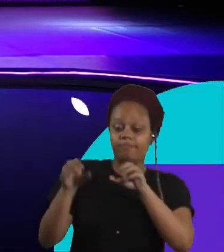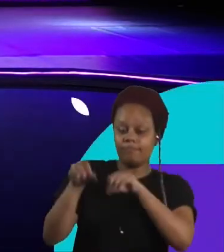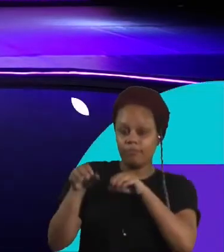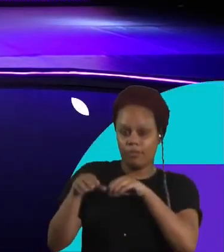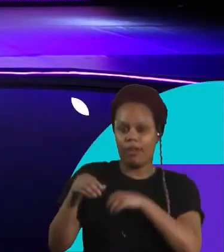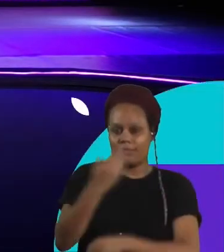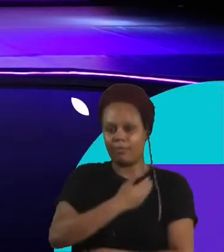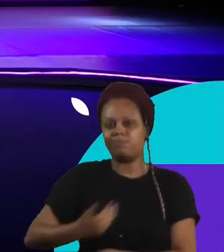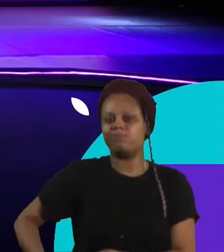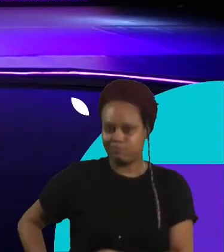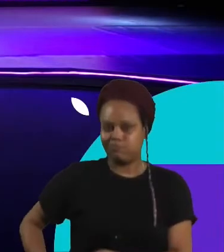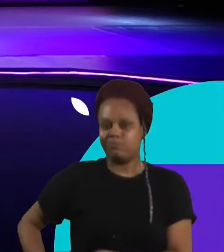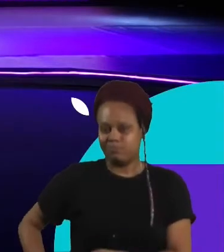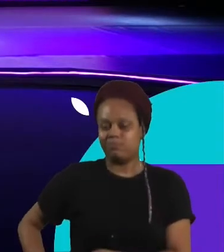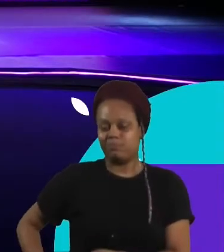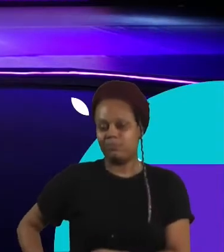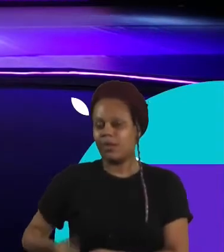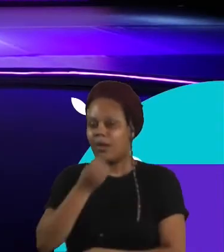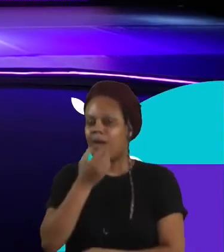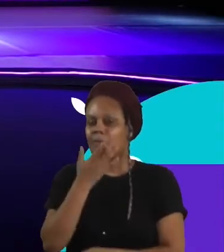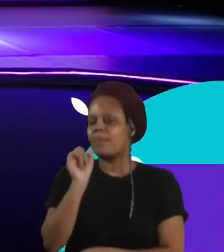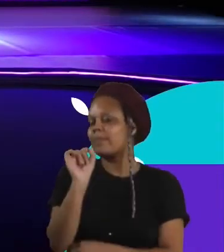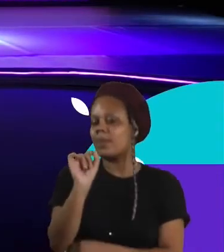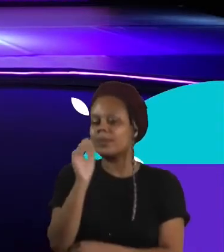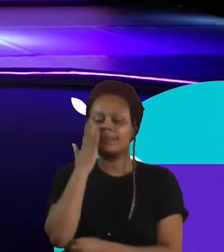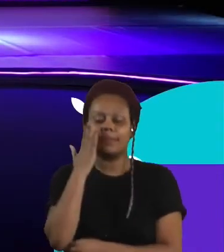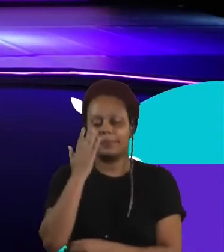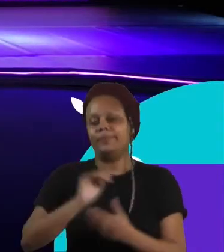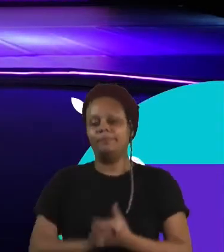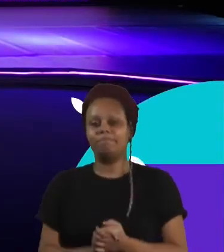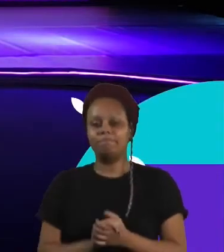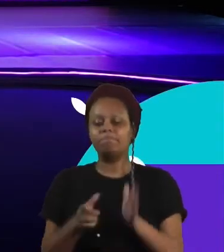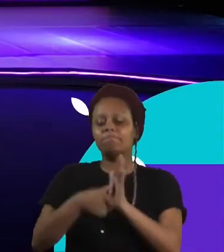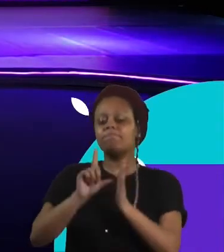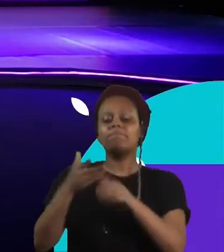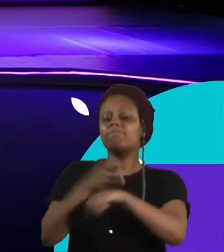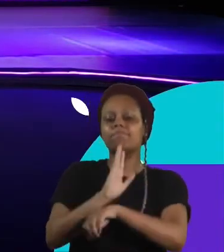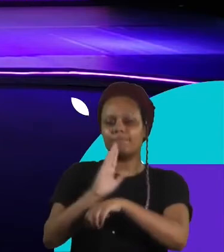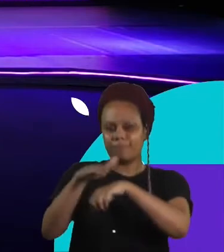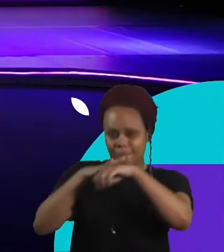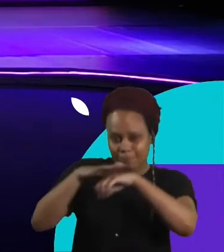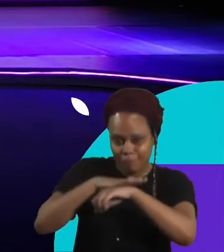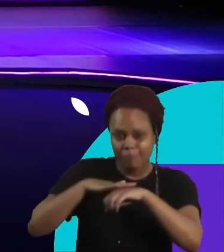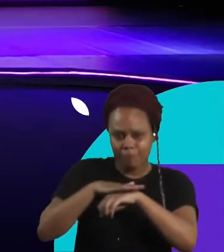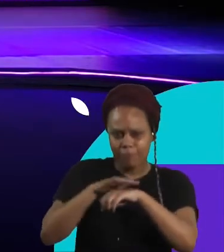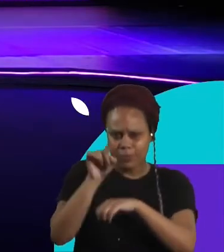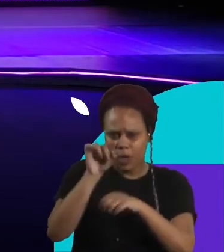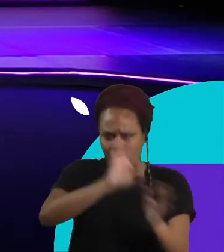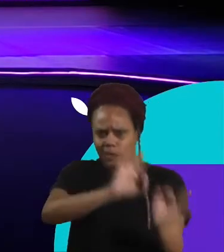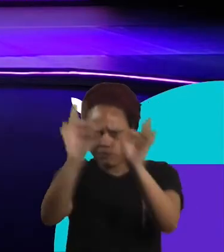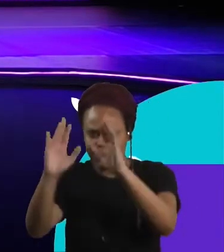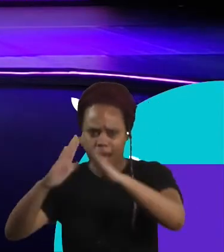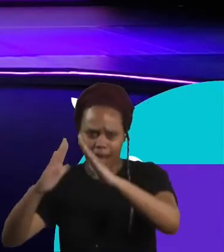E aí eu acho que vale a gente tangibilizar, antes de entrar aqui na nossa conversa, que você que está aí em casa, está